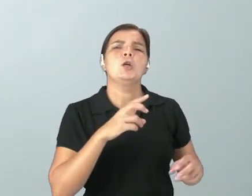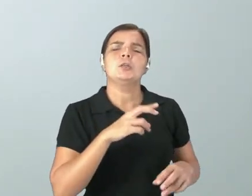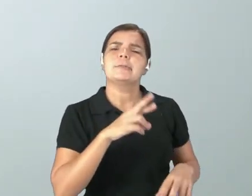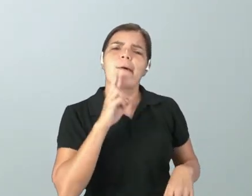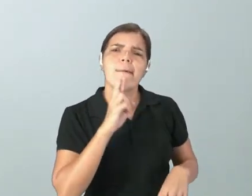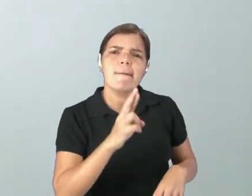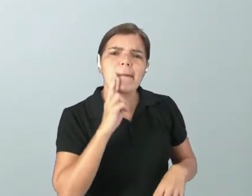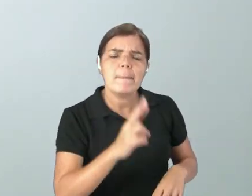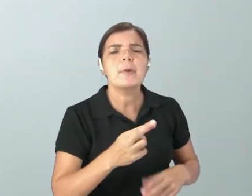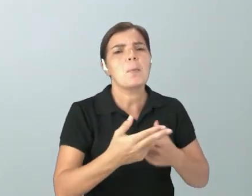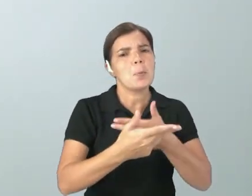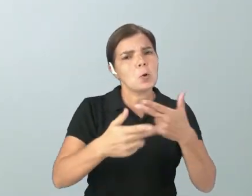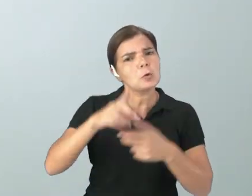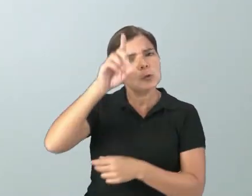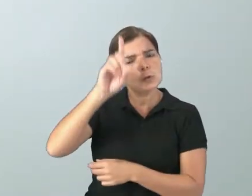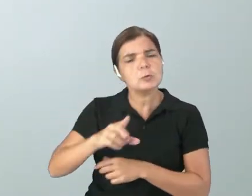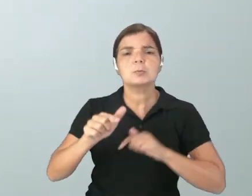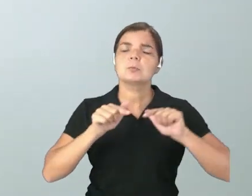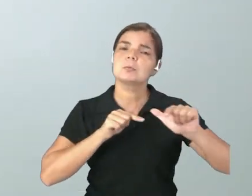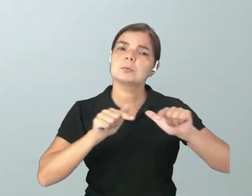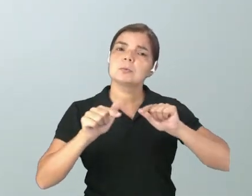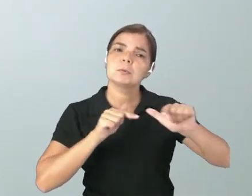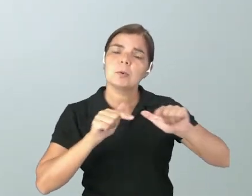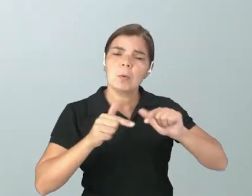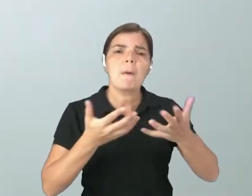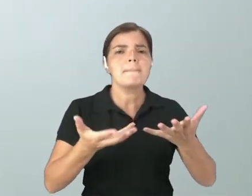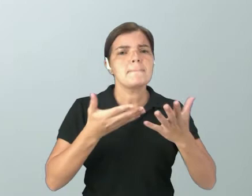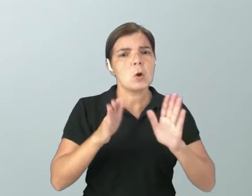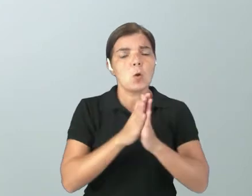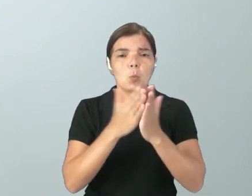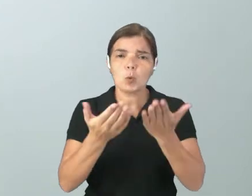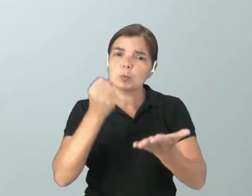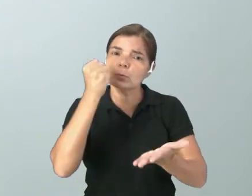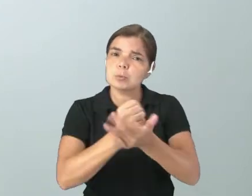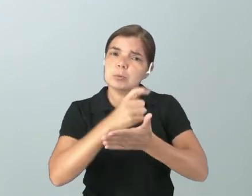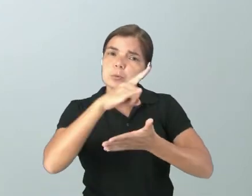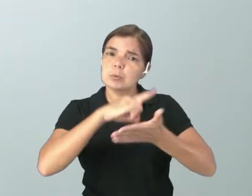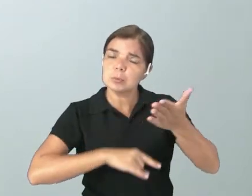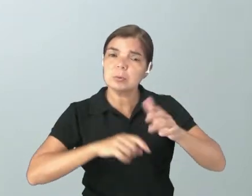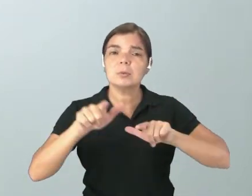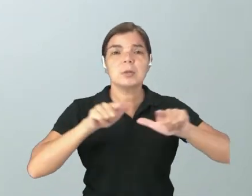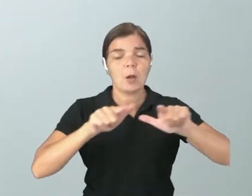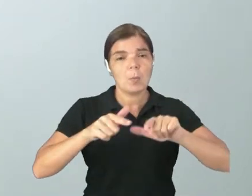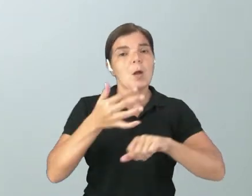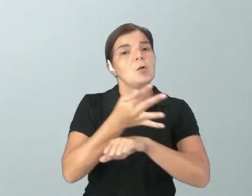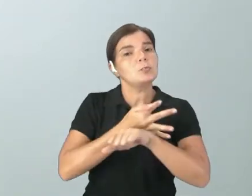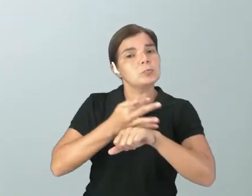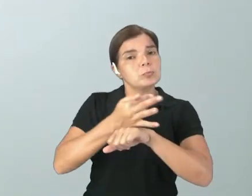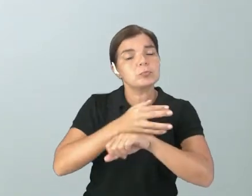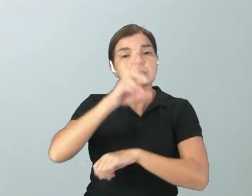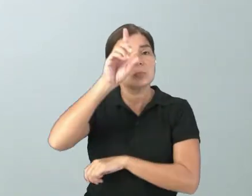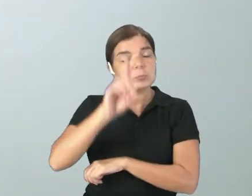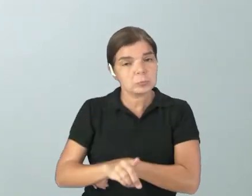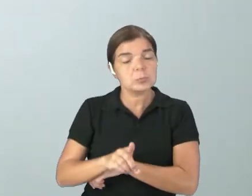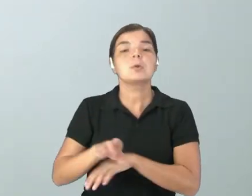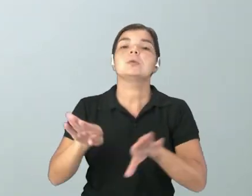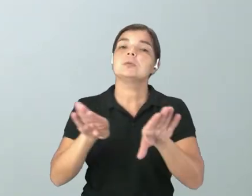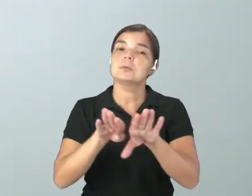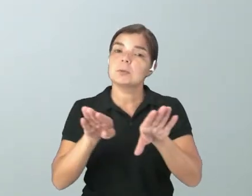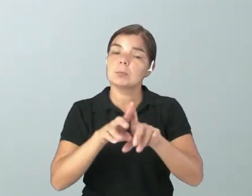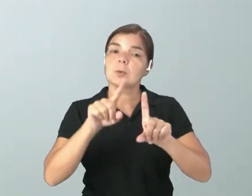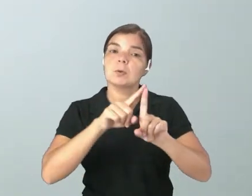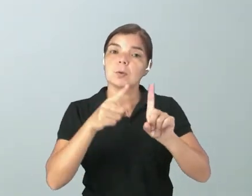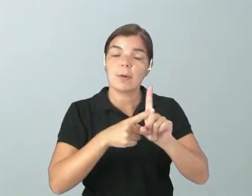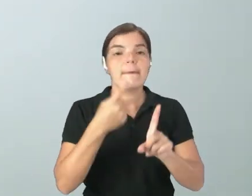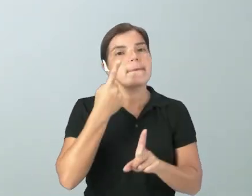brigando por direitos trabalhistas, pela carteira de trabalho, pelo direito às férias, pelo direito à licença maternidade, a gente já viu tudo